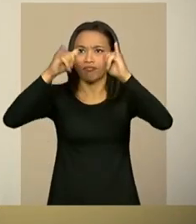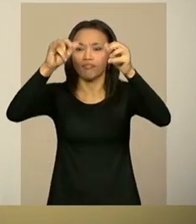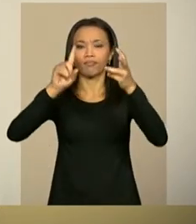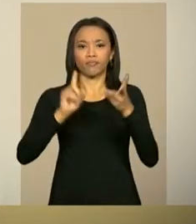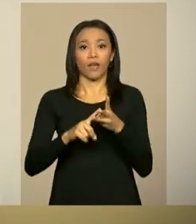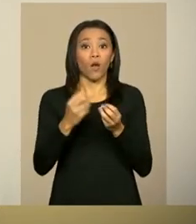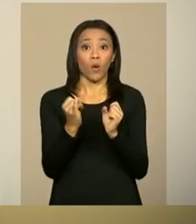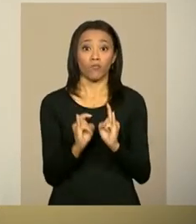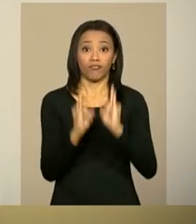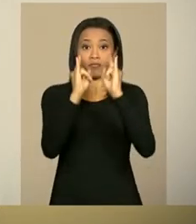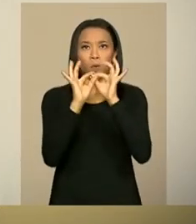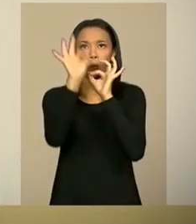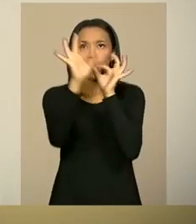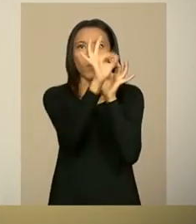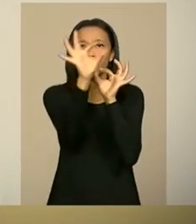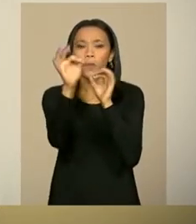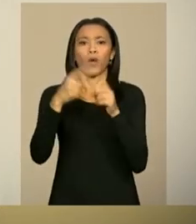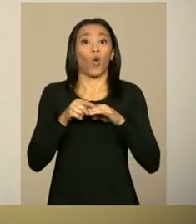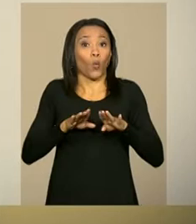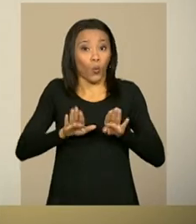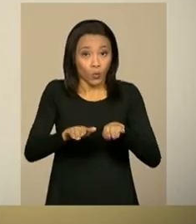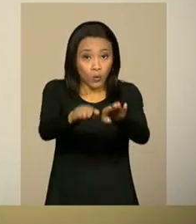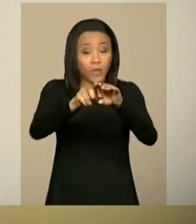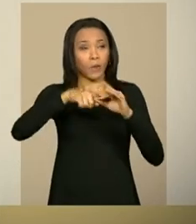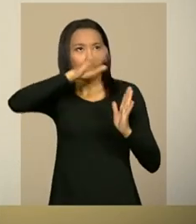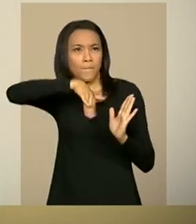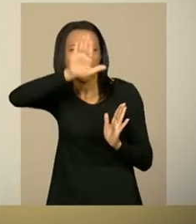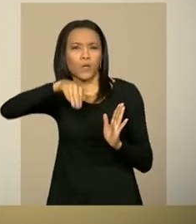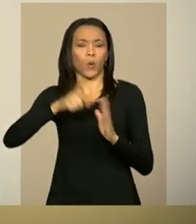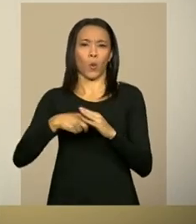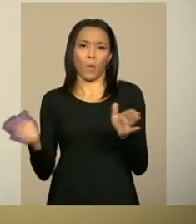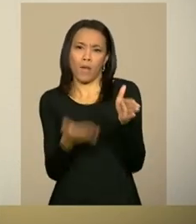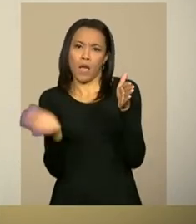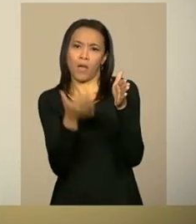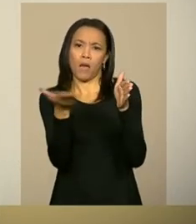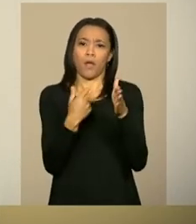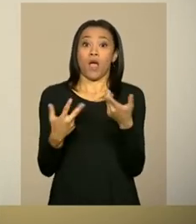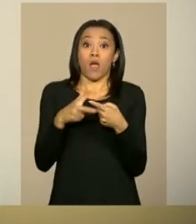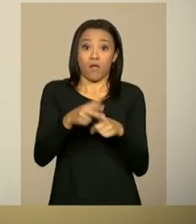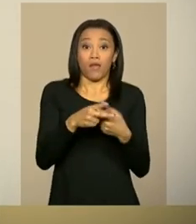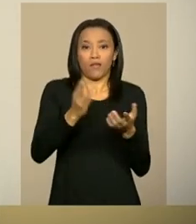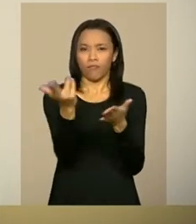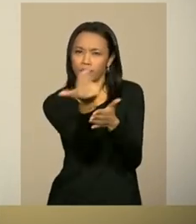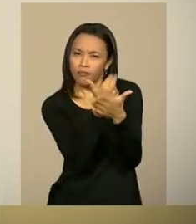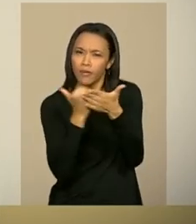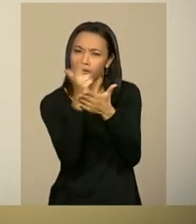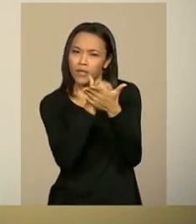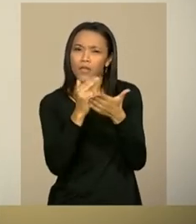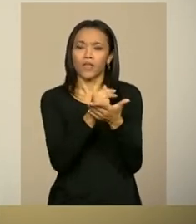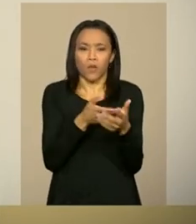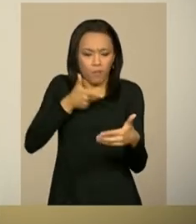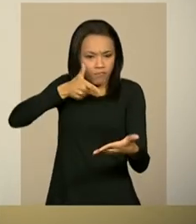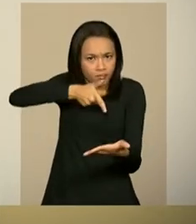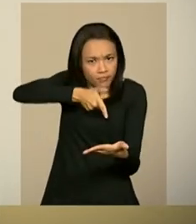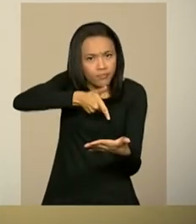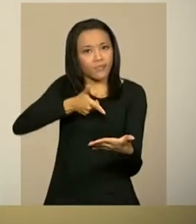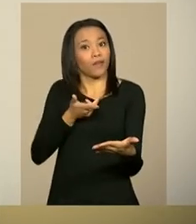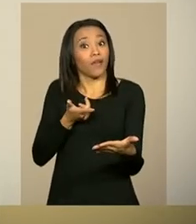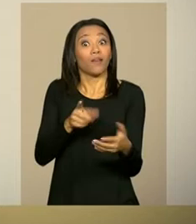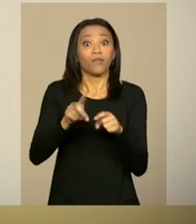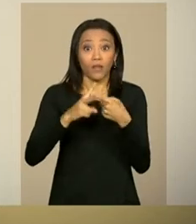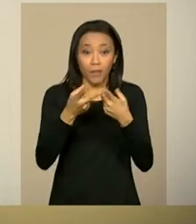instalador predial costureiro pintor pedreiro mecânico desenhista soldador Luciano